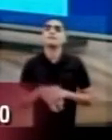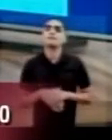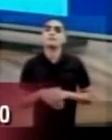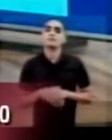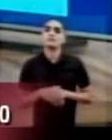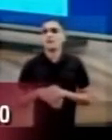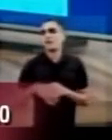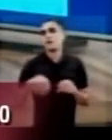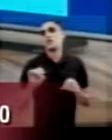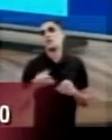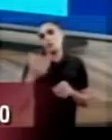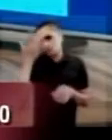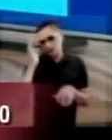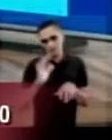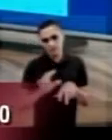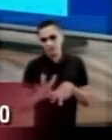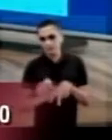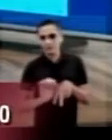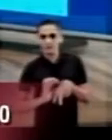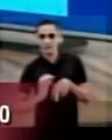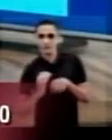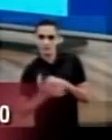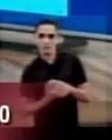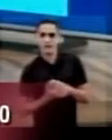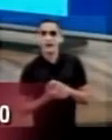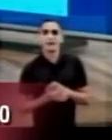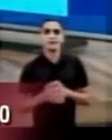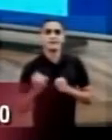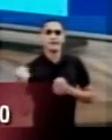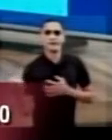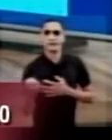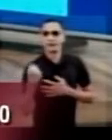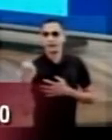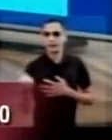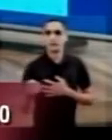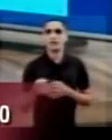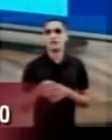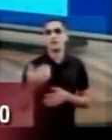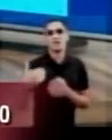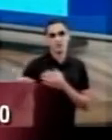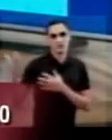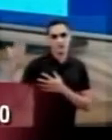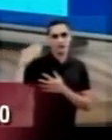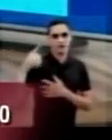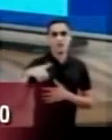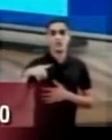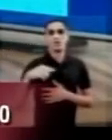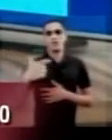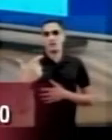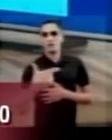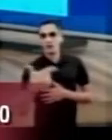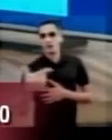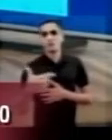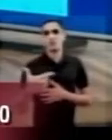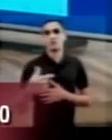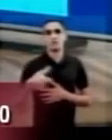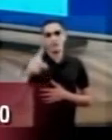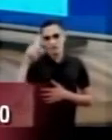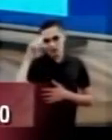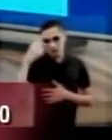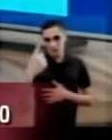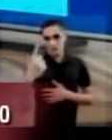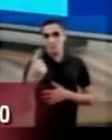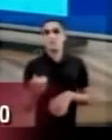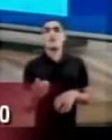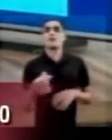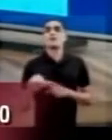dos graves, está em queda. Nós estávamos com 22 casos no dia 1/9 e hoje nós